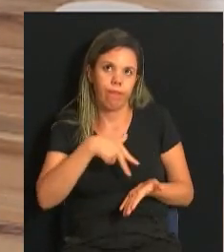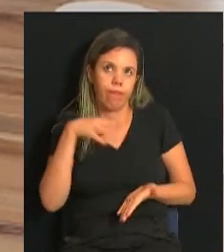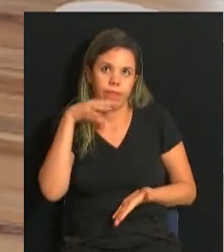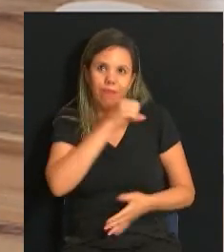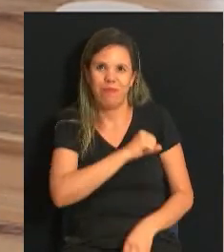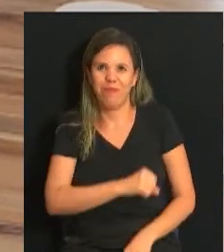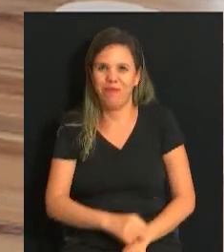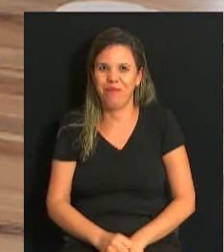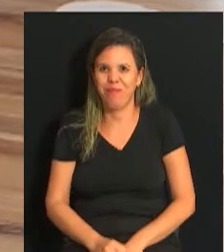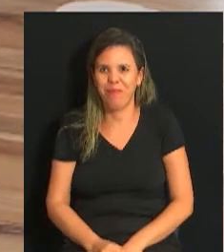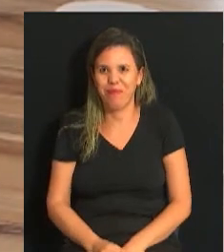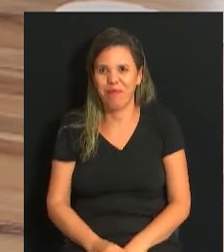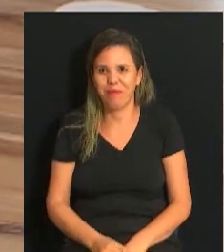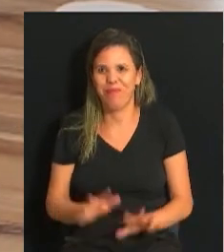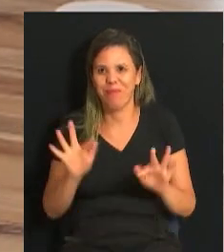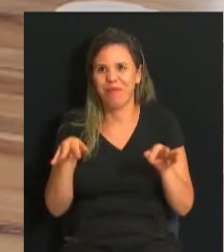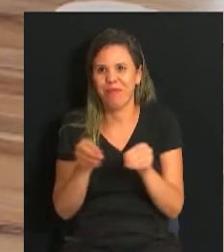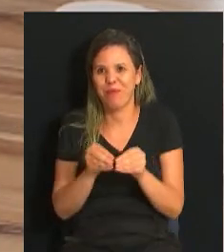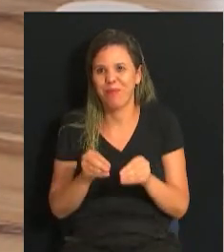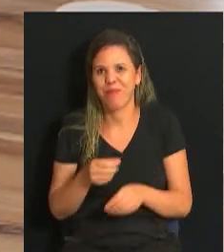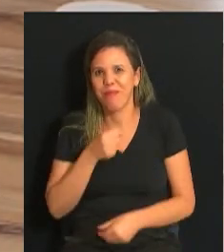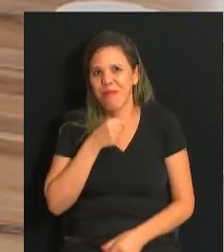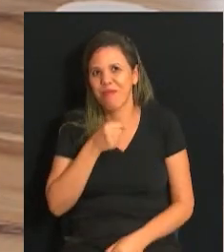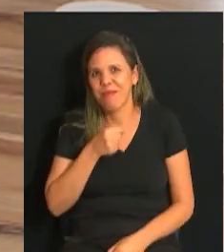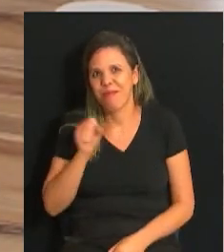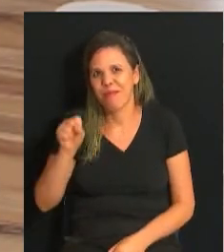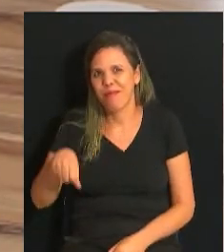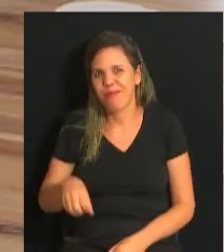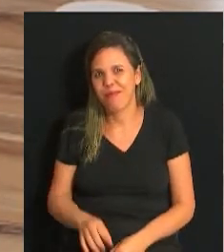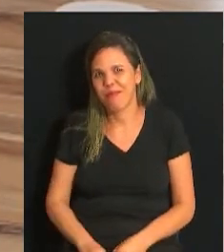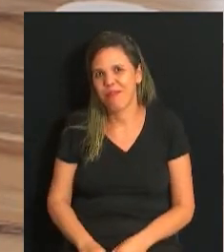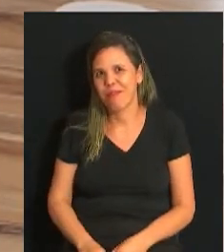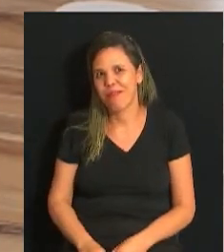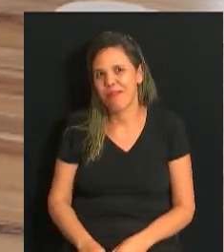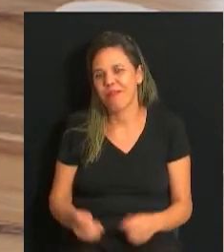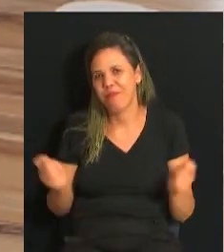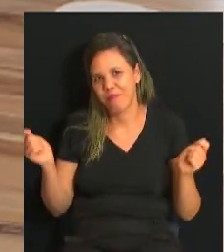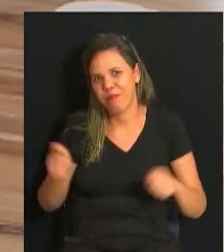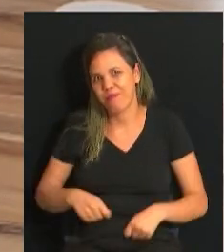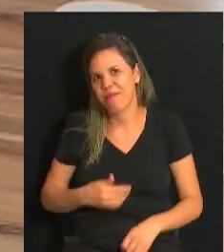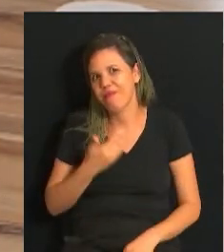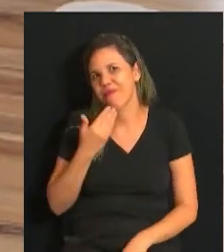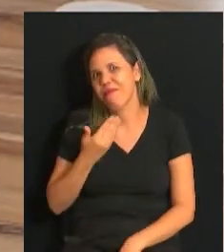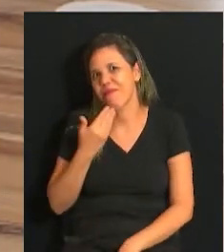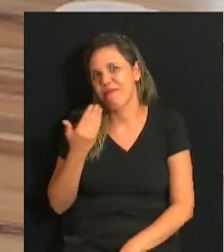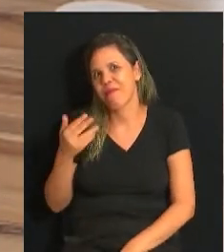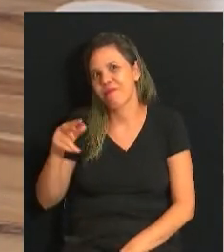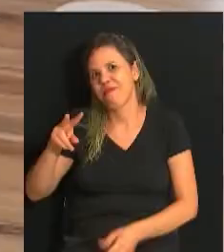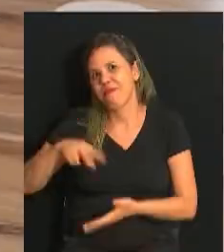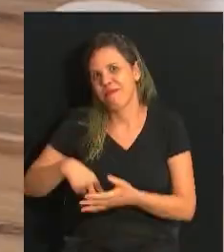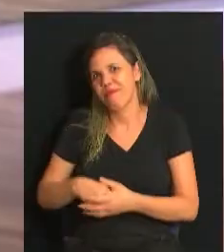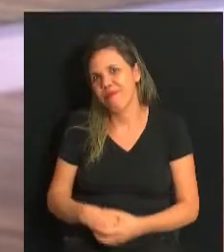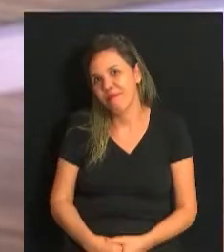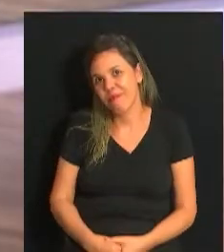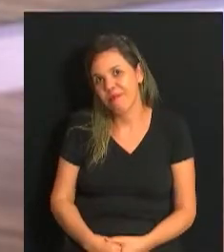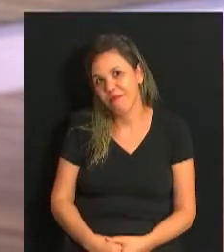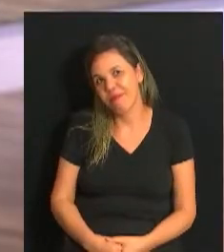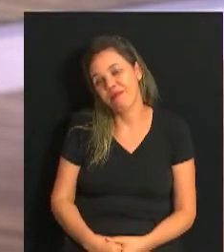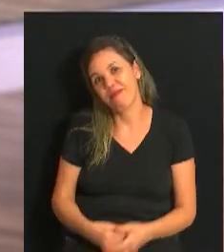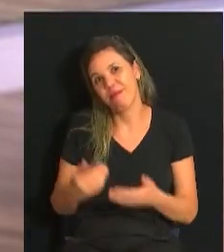rápido aqui só para gente ser a reportagem serve é muito possível tá a dança ela é